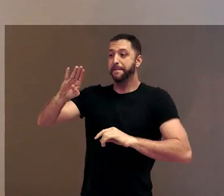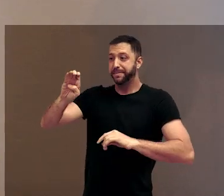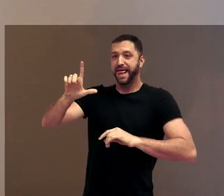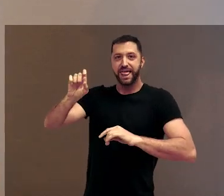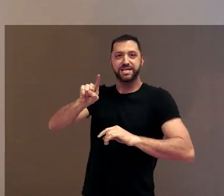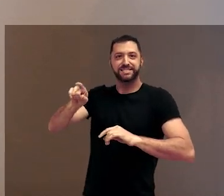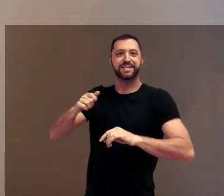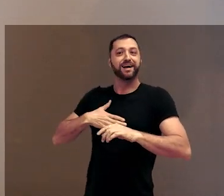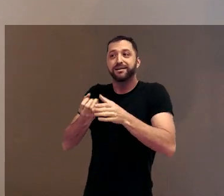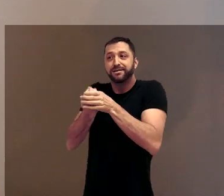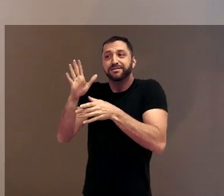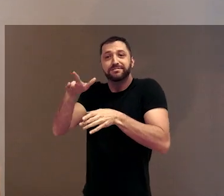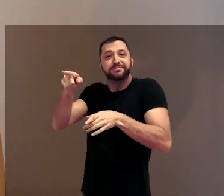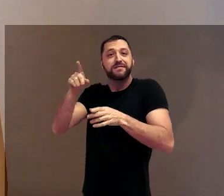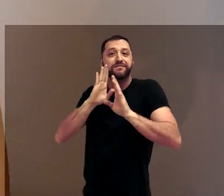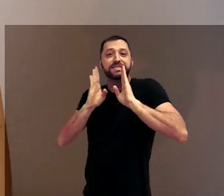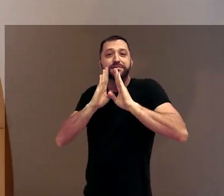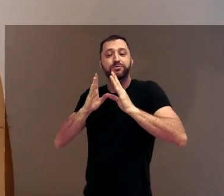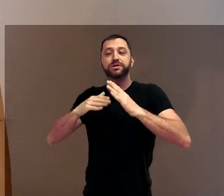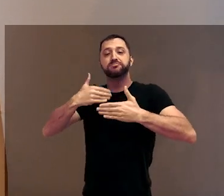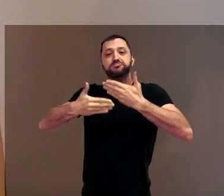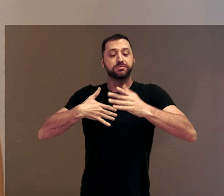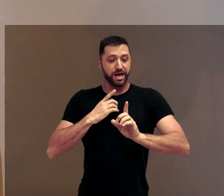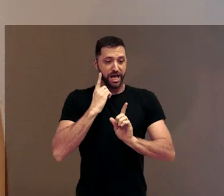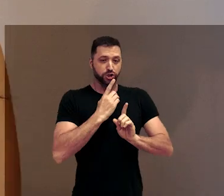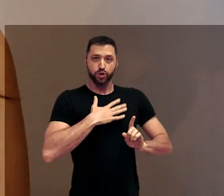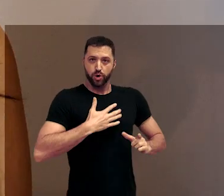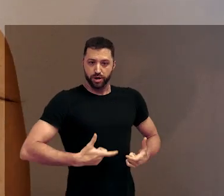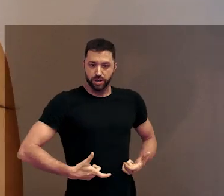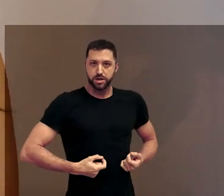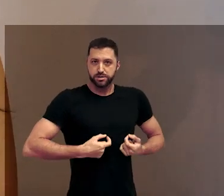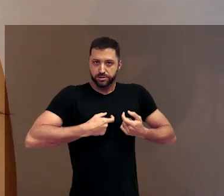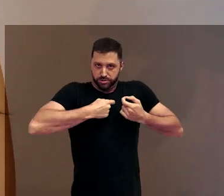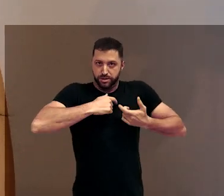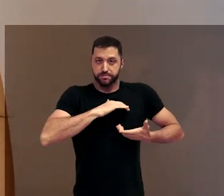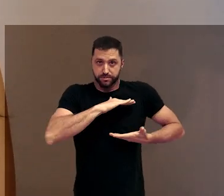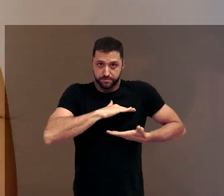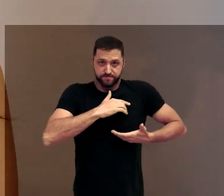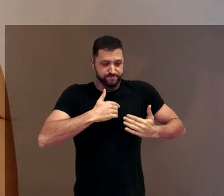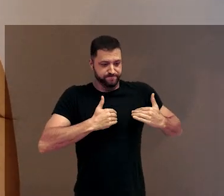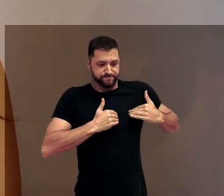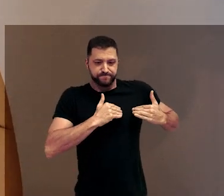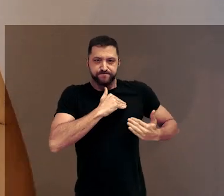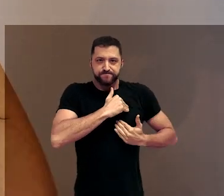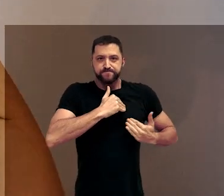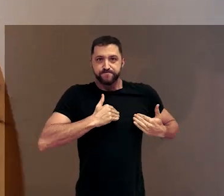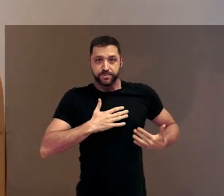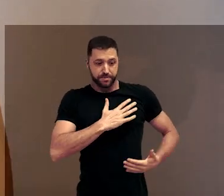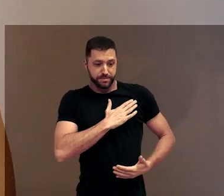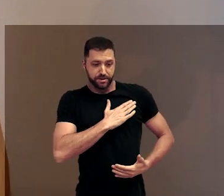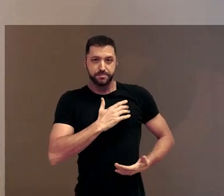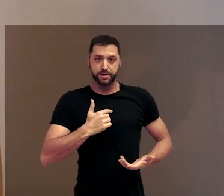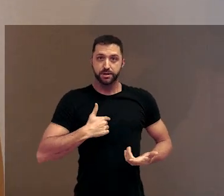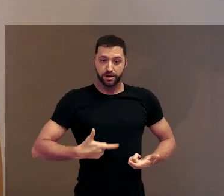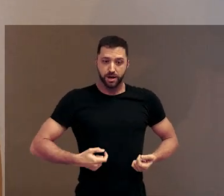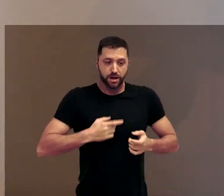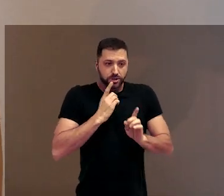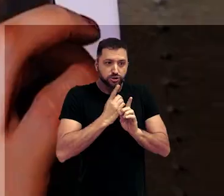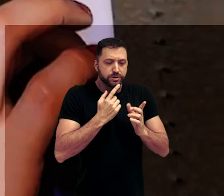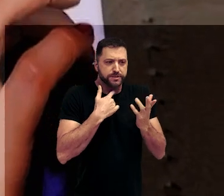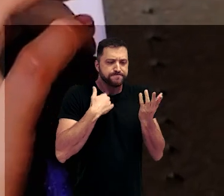35 anos eu fui diagnosticada com câncer de mama. E a partir desse diagnóstico eu fui começar a procurar na internet quais eram